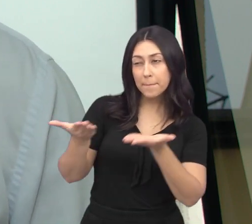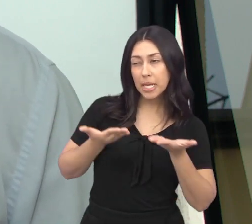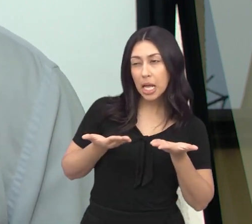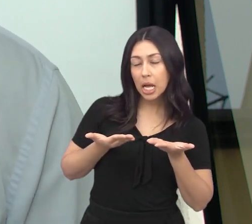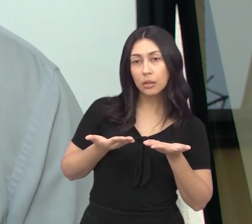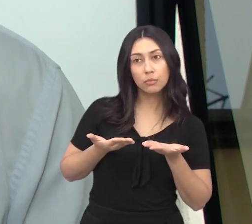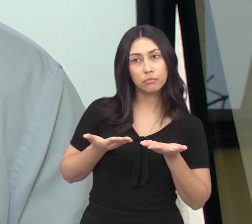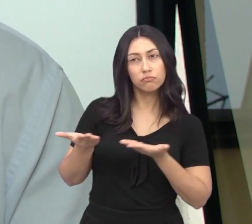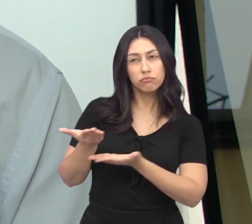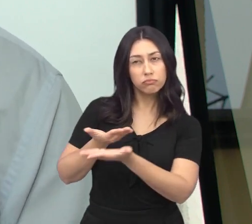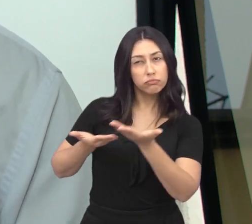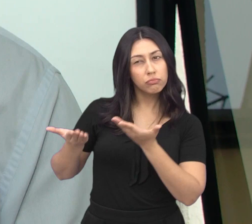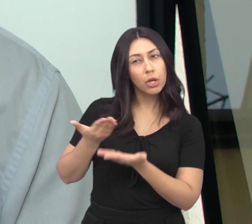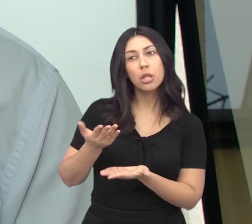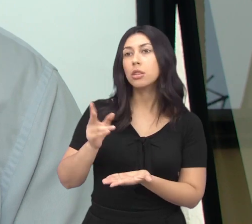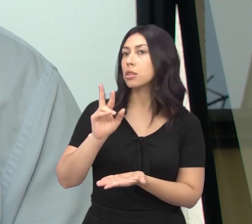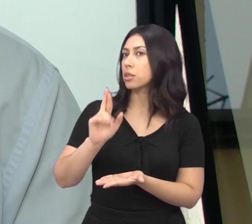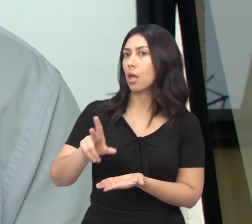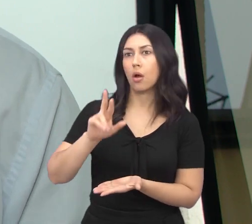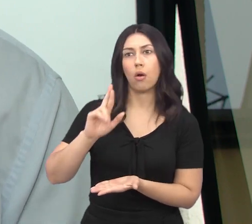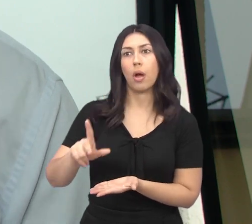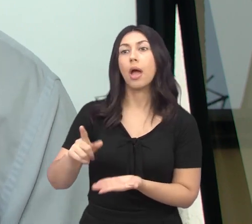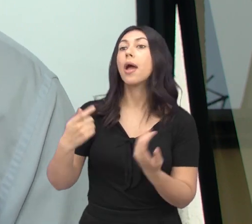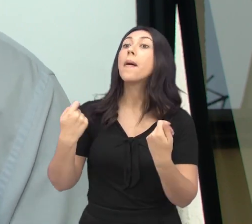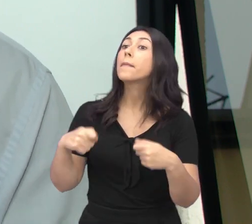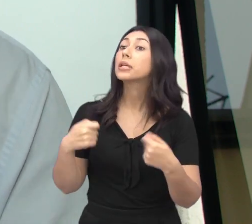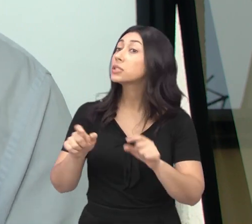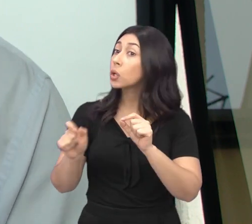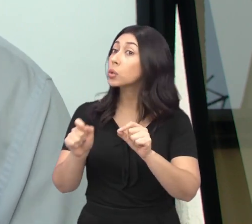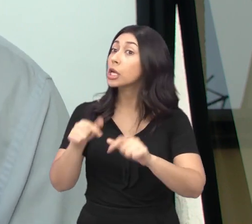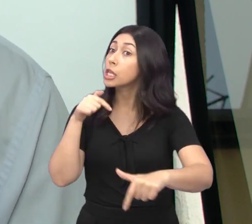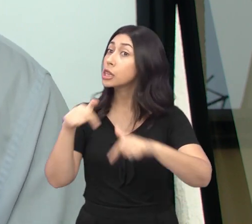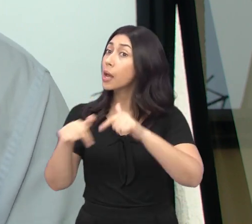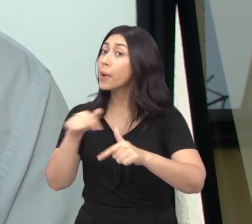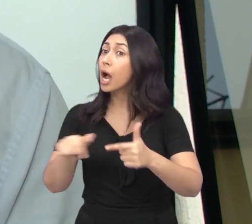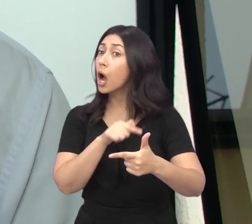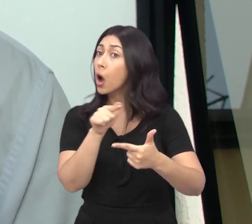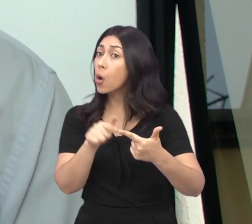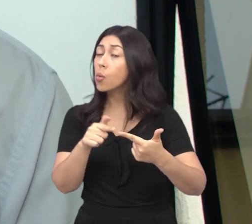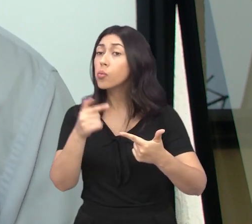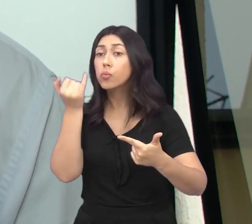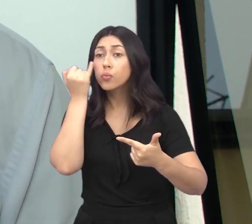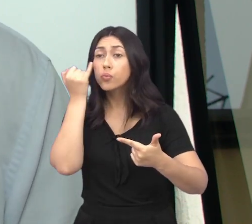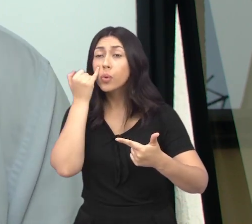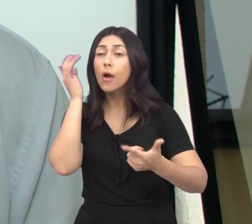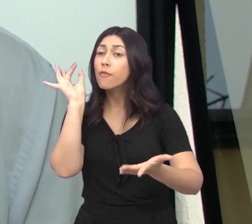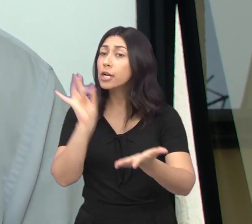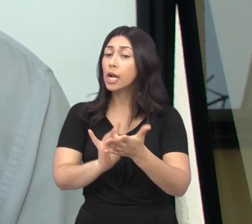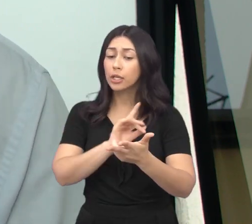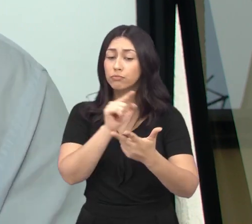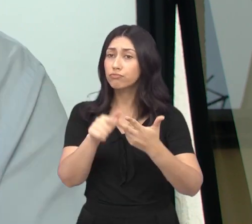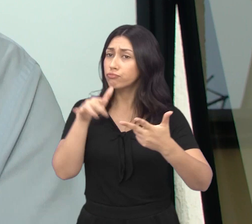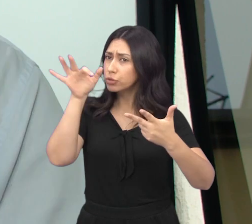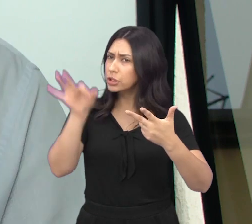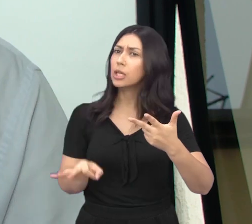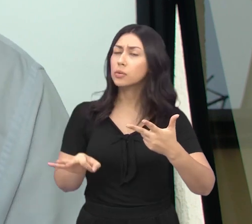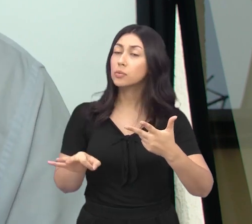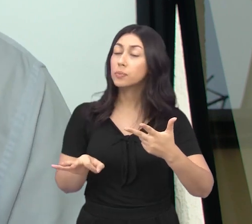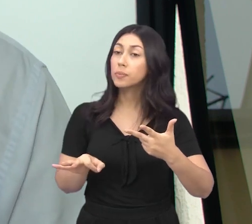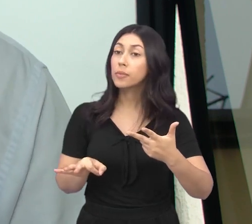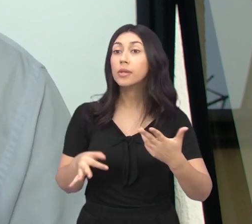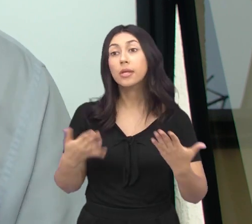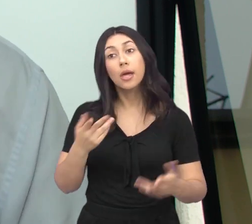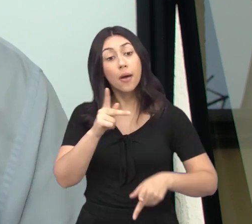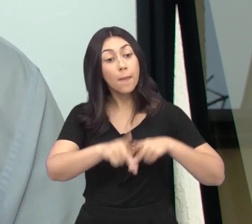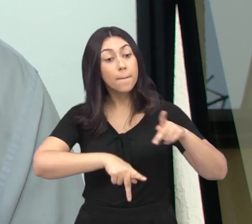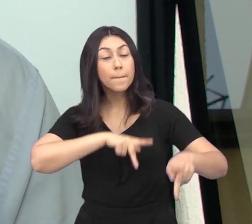dá aquilo. Não, tem que dar trabalho, transparência, honestidade. É isso que o homem público tem que dar para a